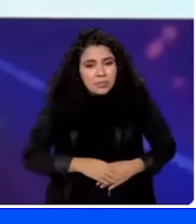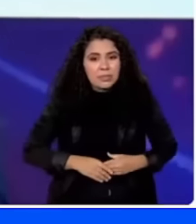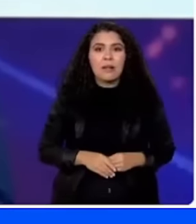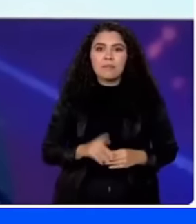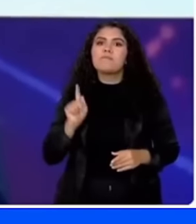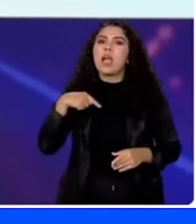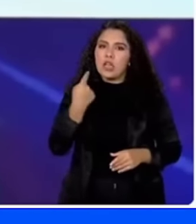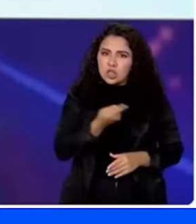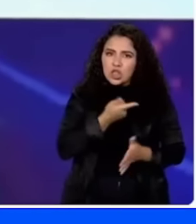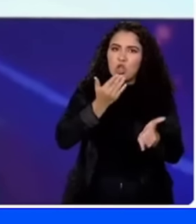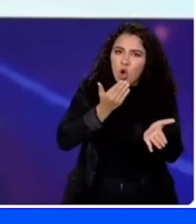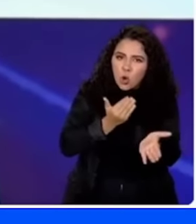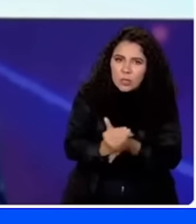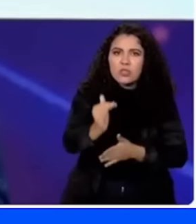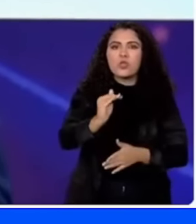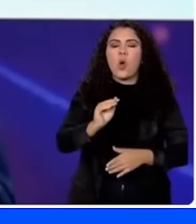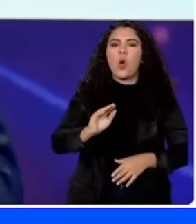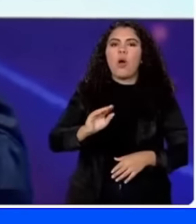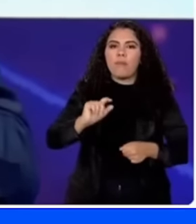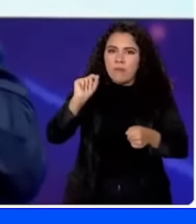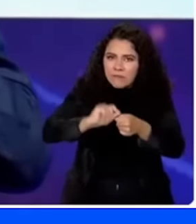começamos a produzir biodiesel.